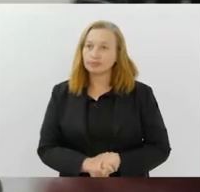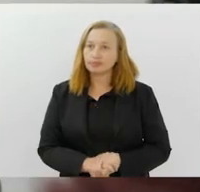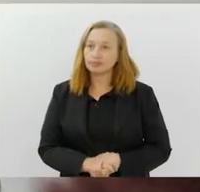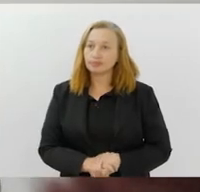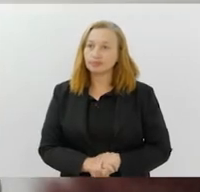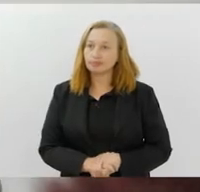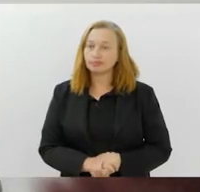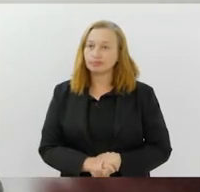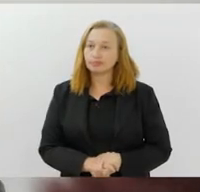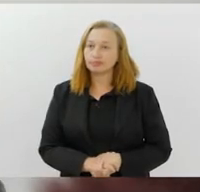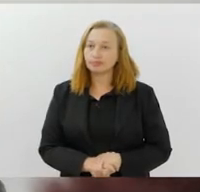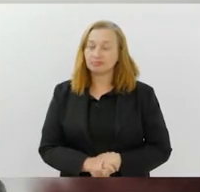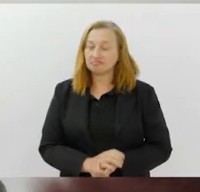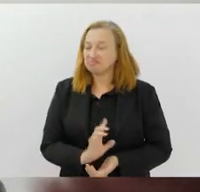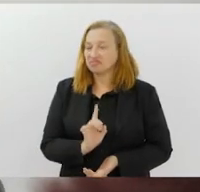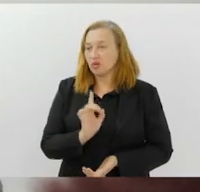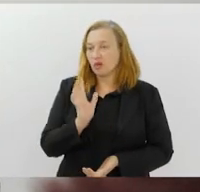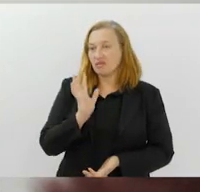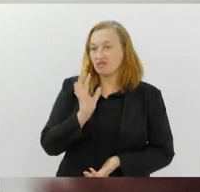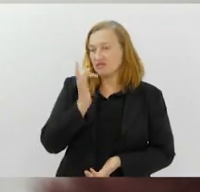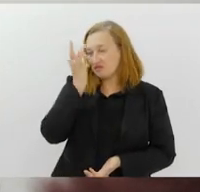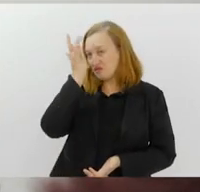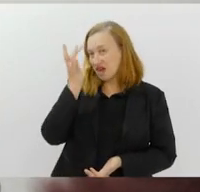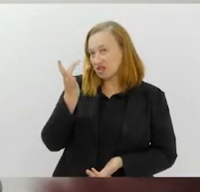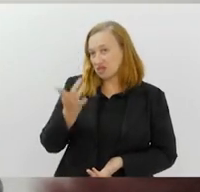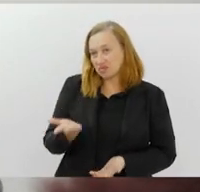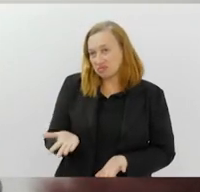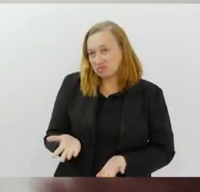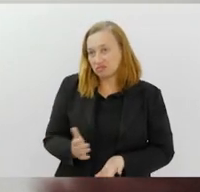bom não é fácil tá aqui